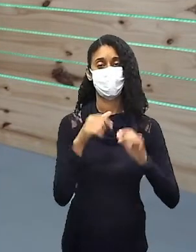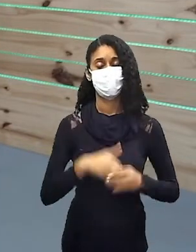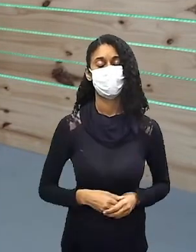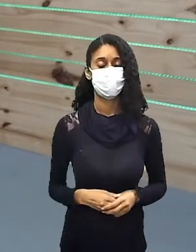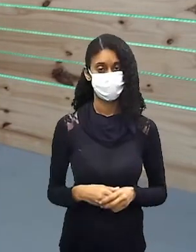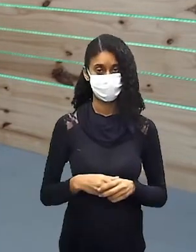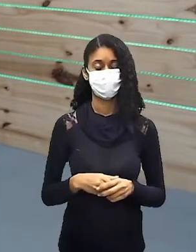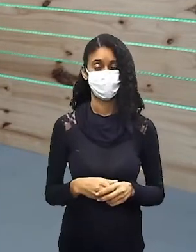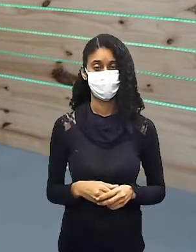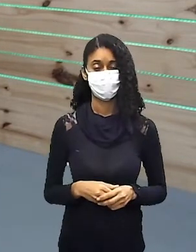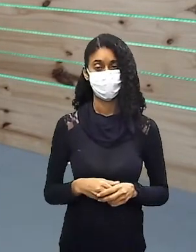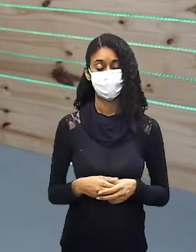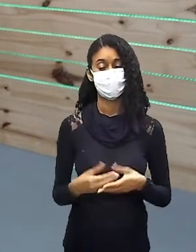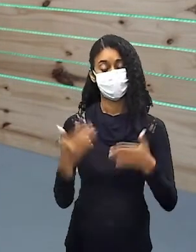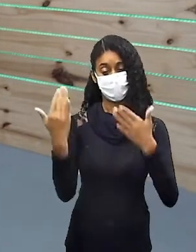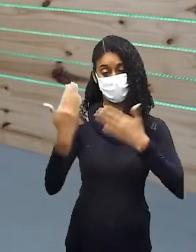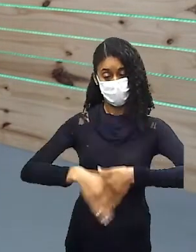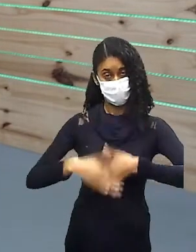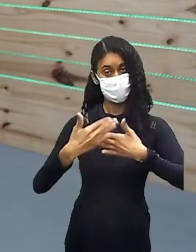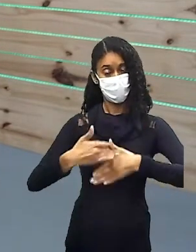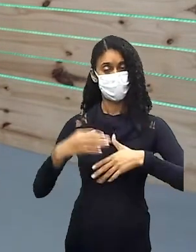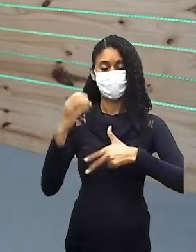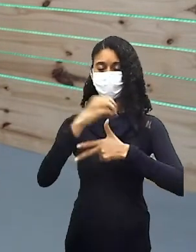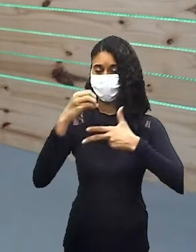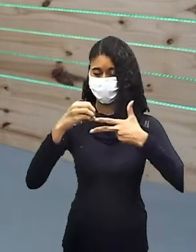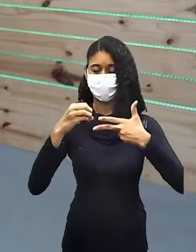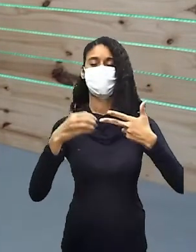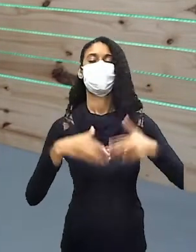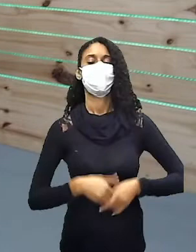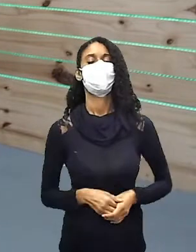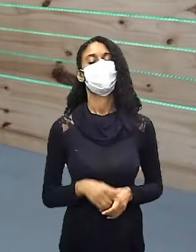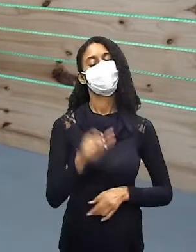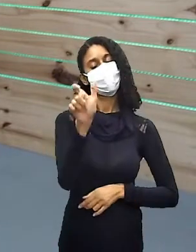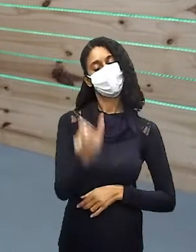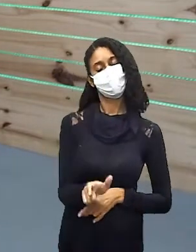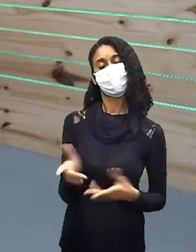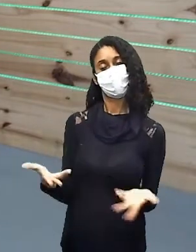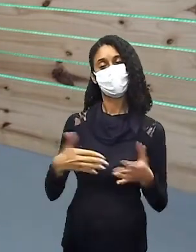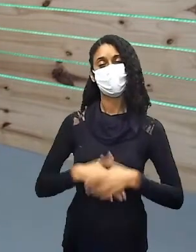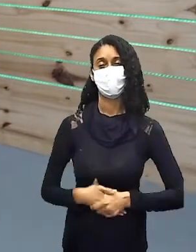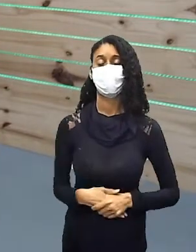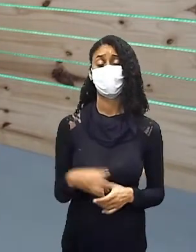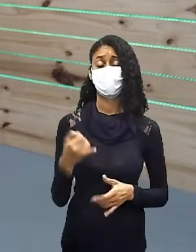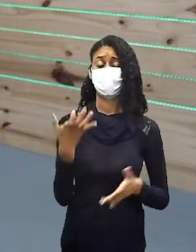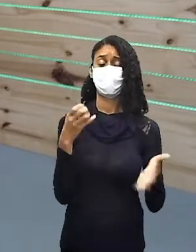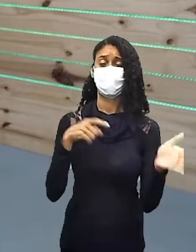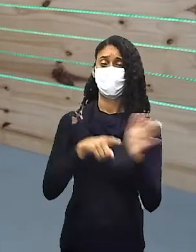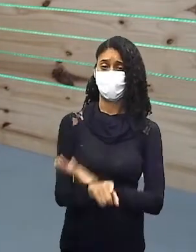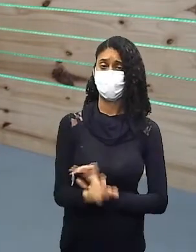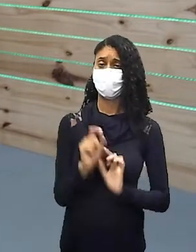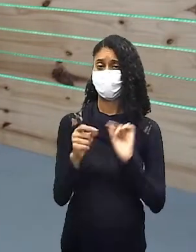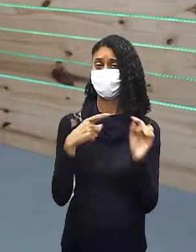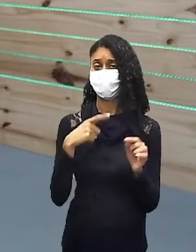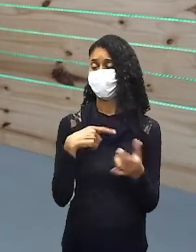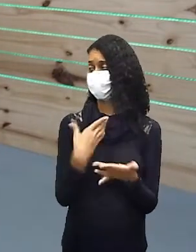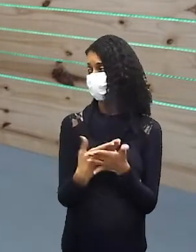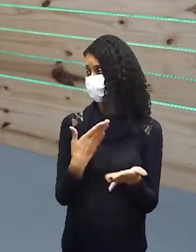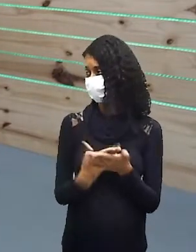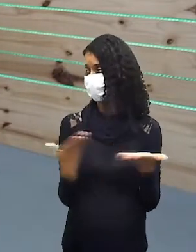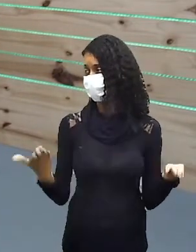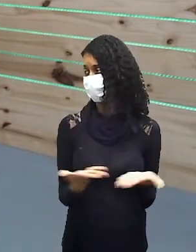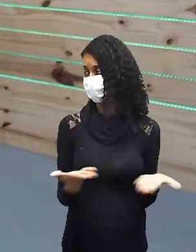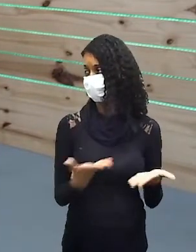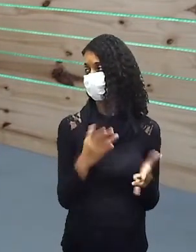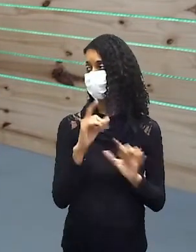a cara da prova do Enem, tá certo? Então, se quiser perguntar o que é que eu devo estudar de imediato